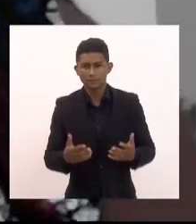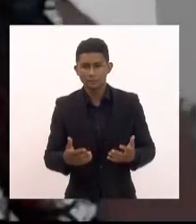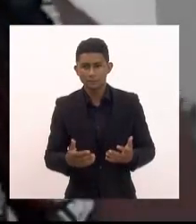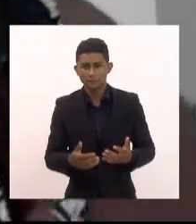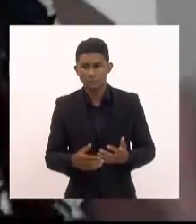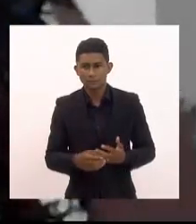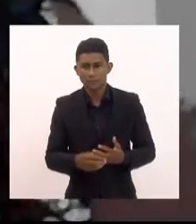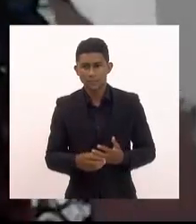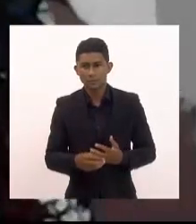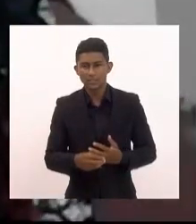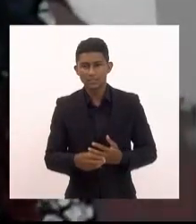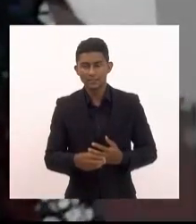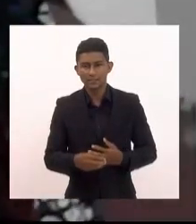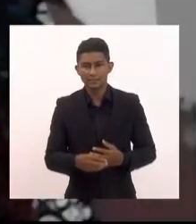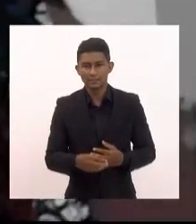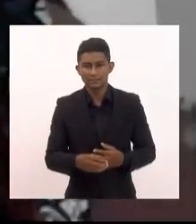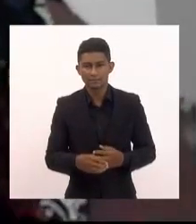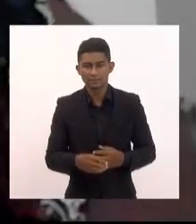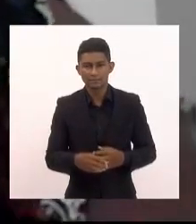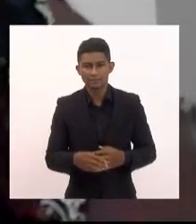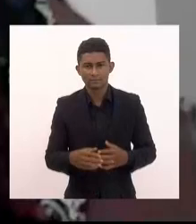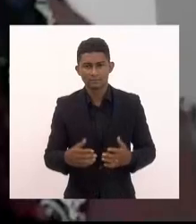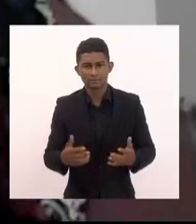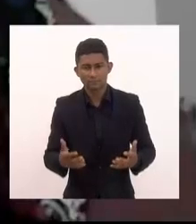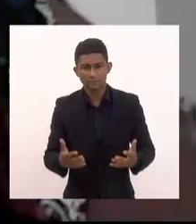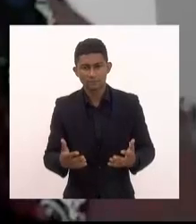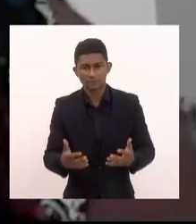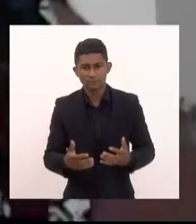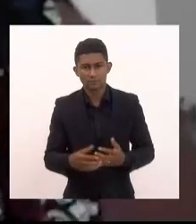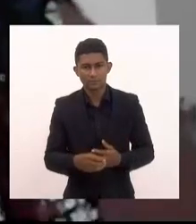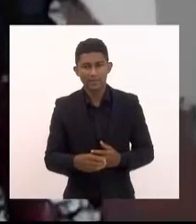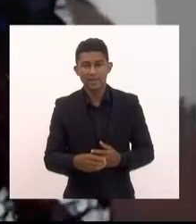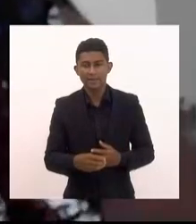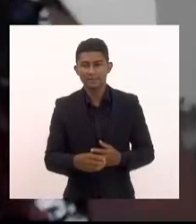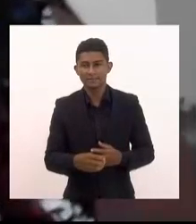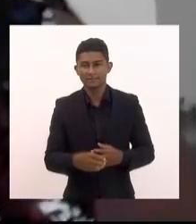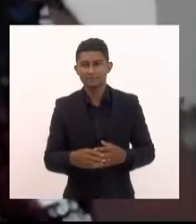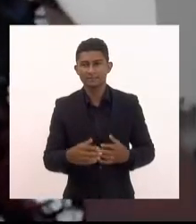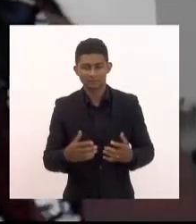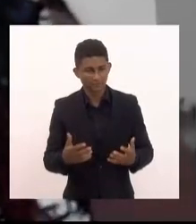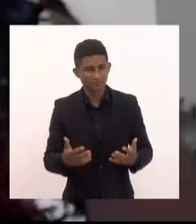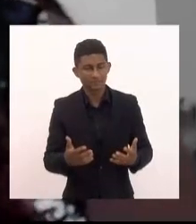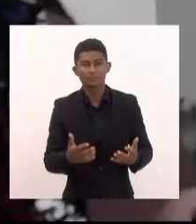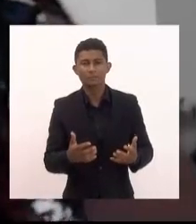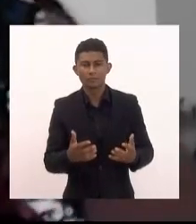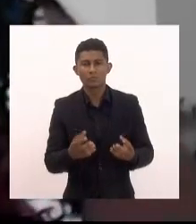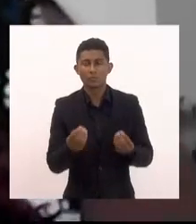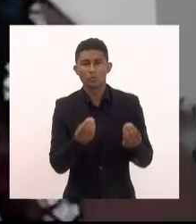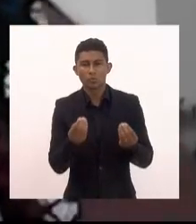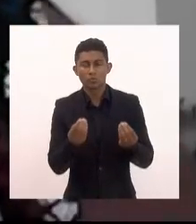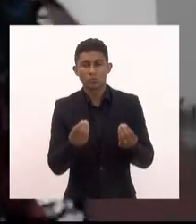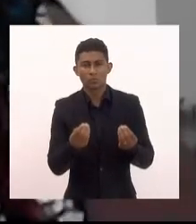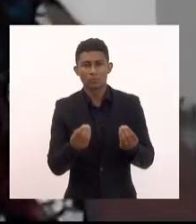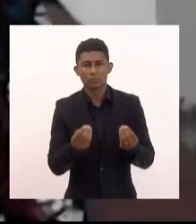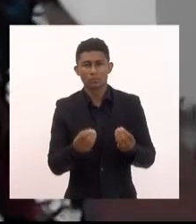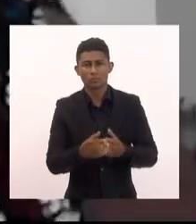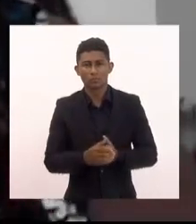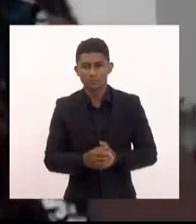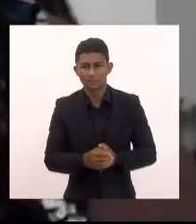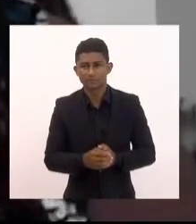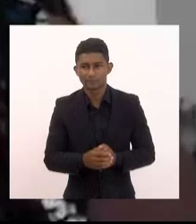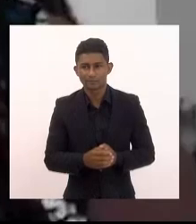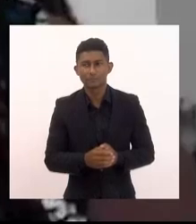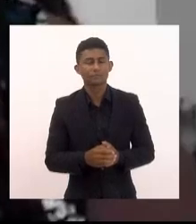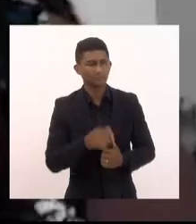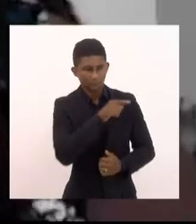reconhecer, porque a gente precisa reconhecer enquanto as pessoas estão vivas, né? E que bom que elas saibam o quanto o que